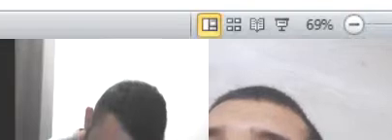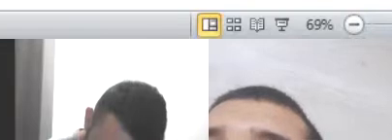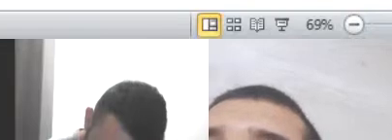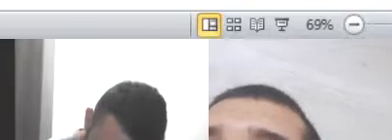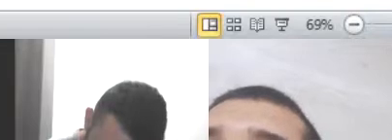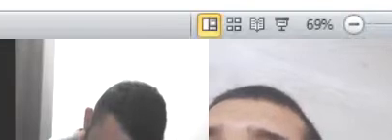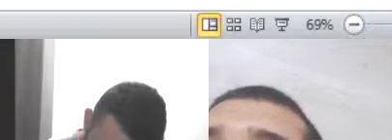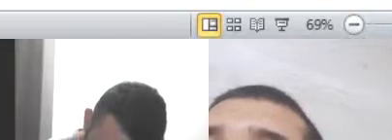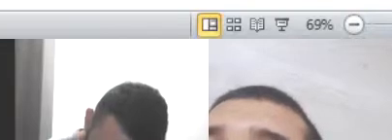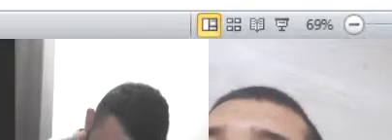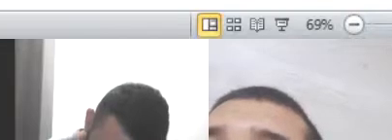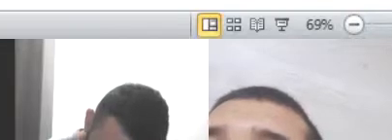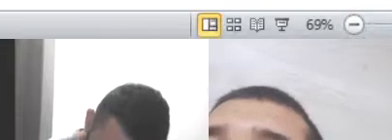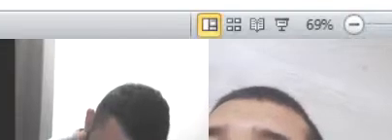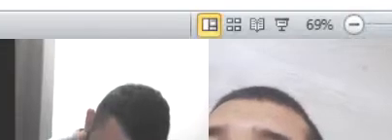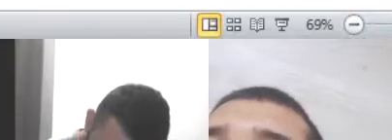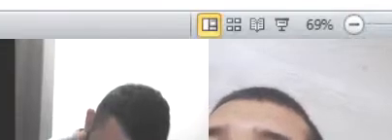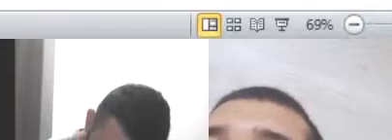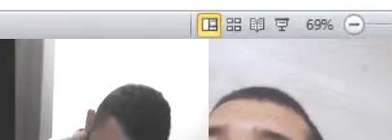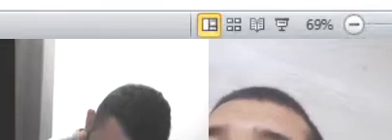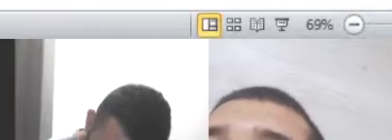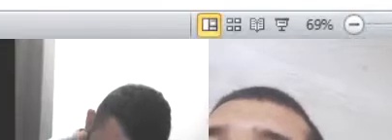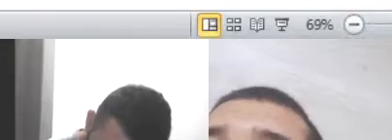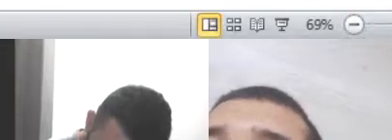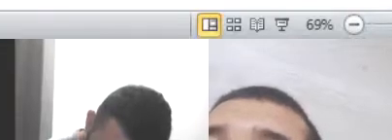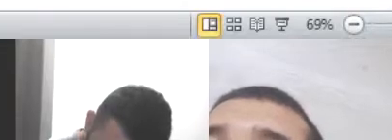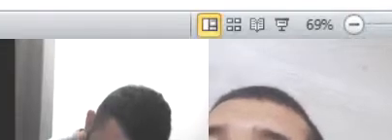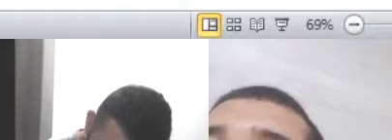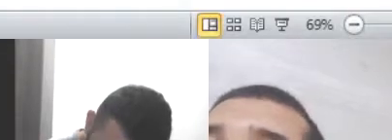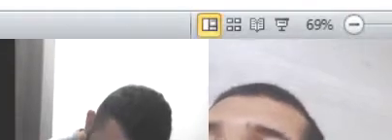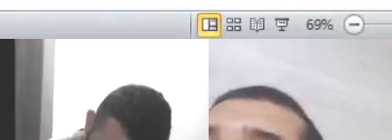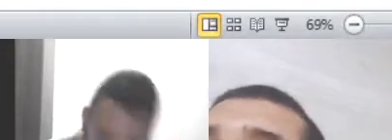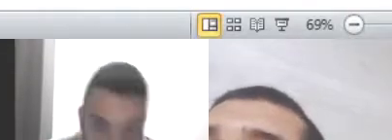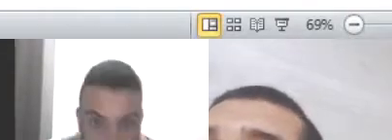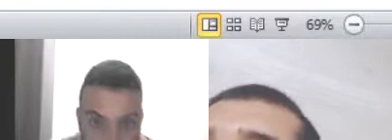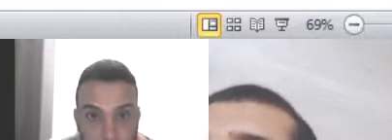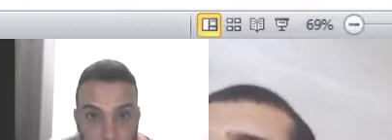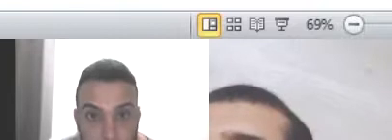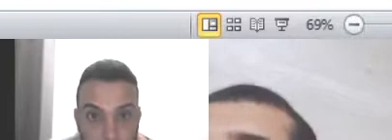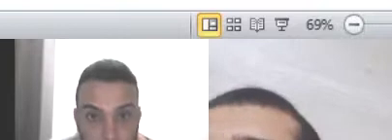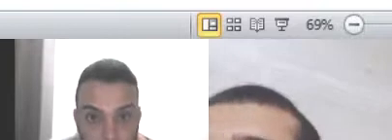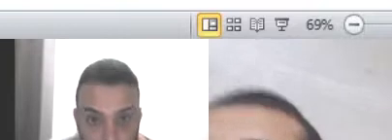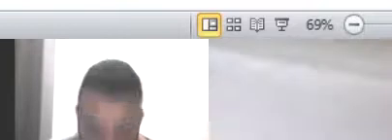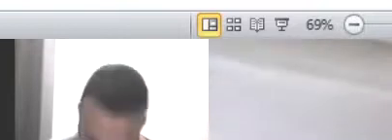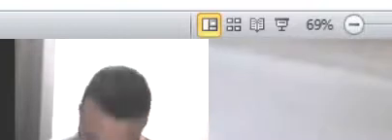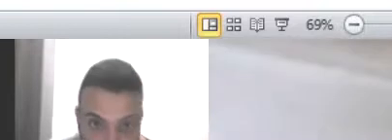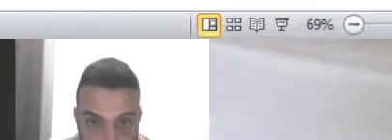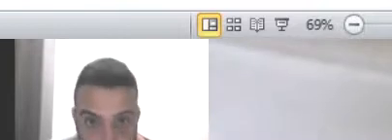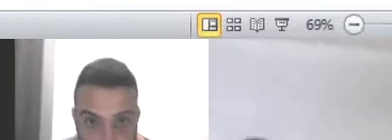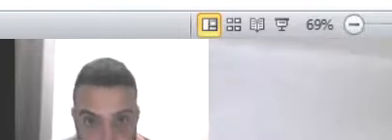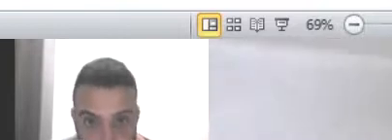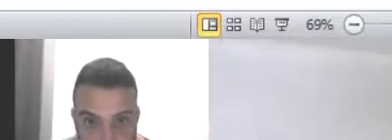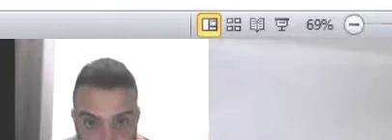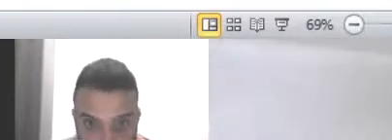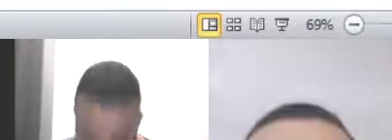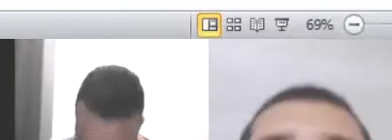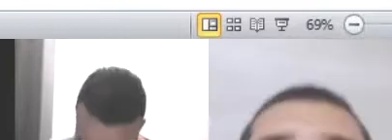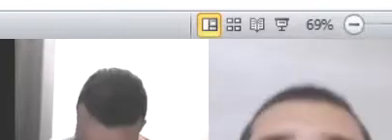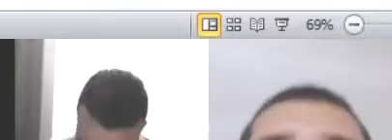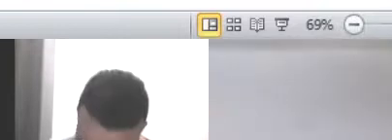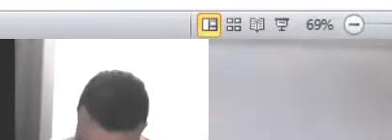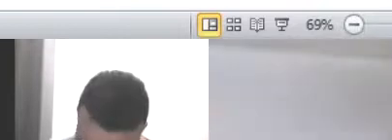de, de bicarbonato. Então, são esses dois tampões, basicamente, né, que são conhecidos, que é um fosfato e outra base